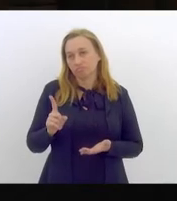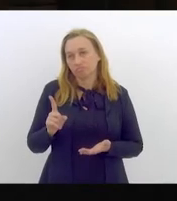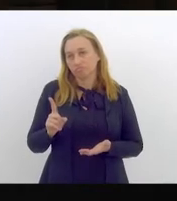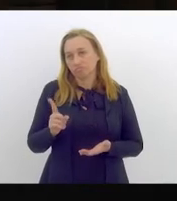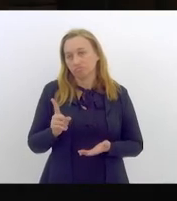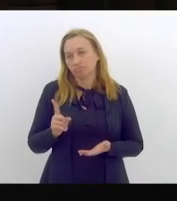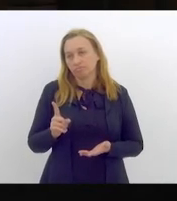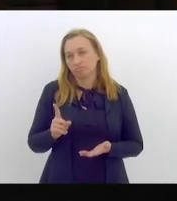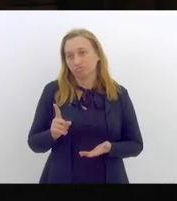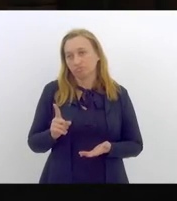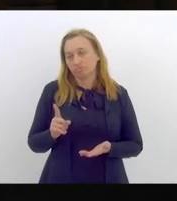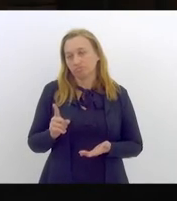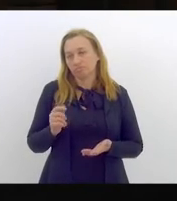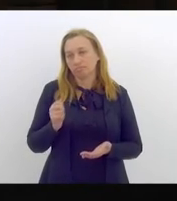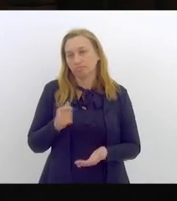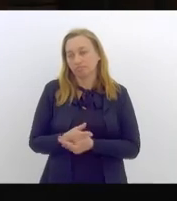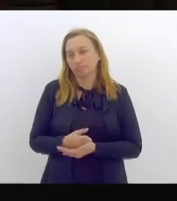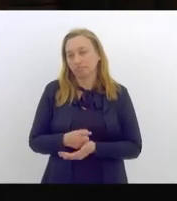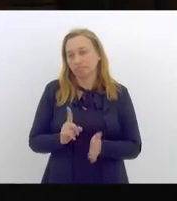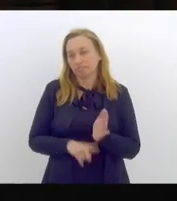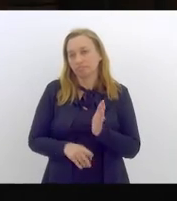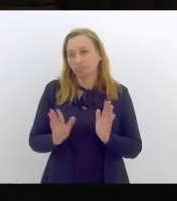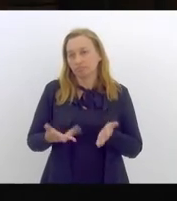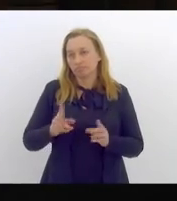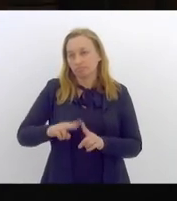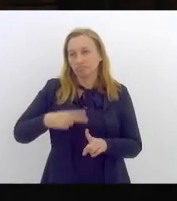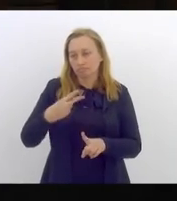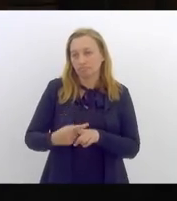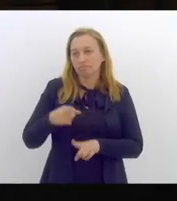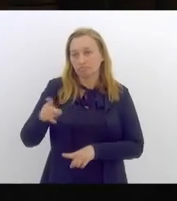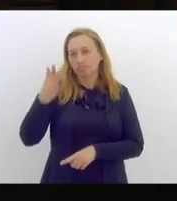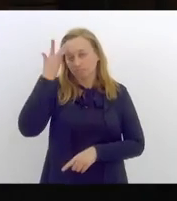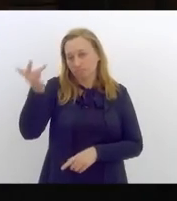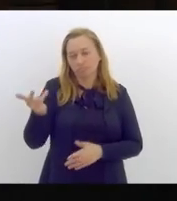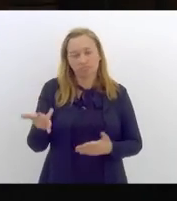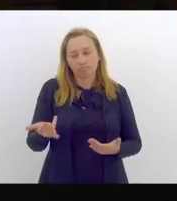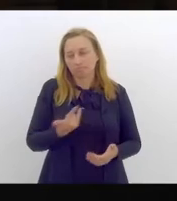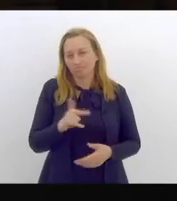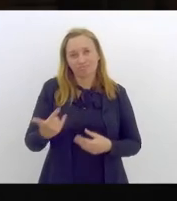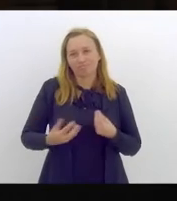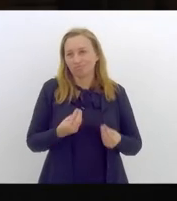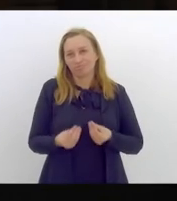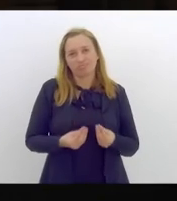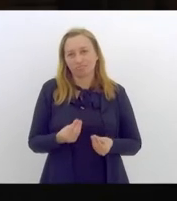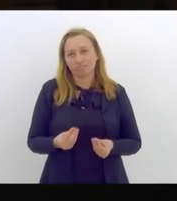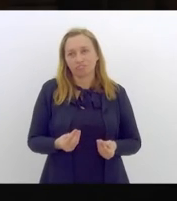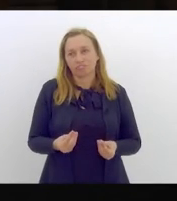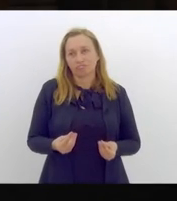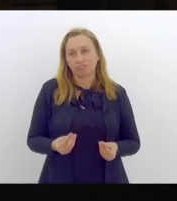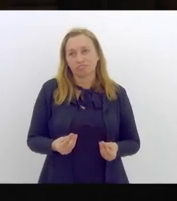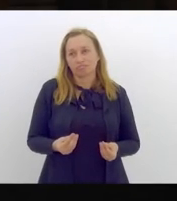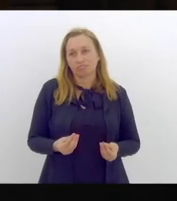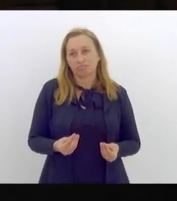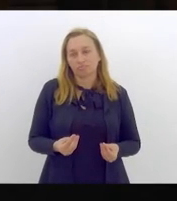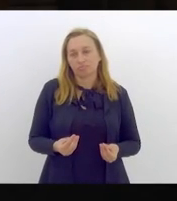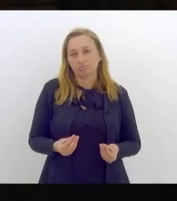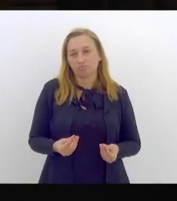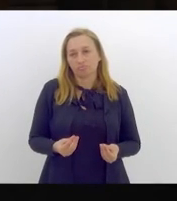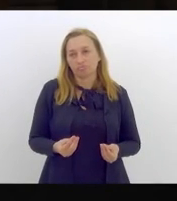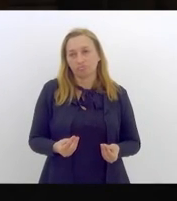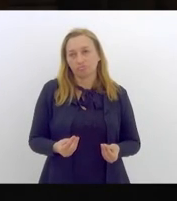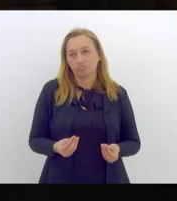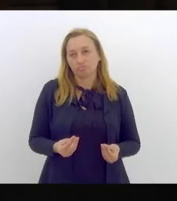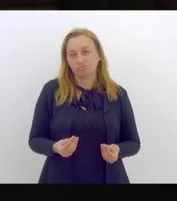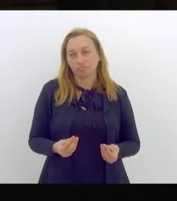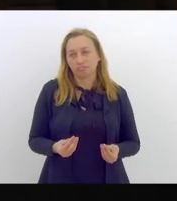se eu te pagar menos hoje, a minha dívida dobra com você para amanhã. Ninguém faz esse tipo de acordo. Talvez em